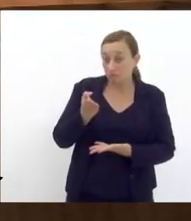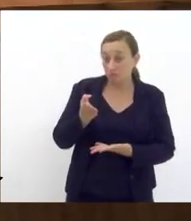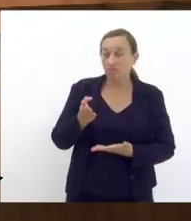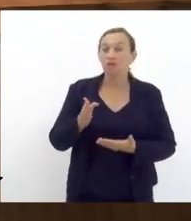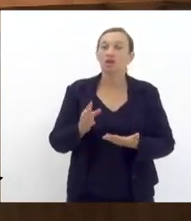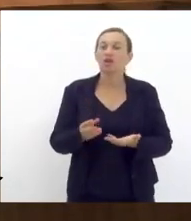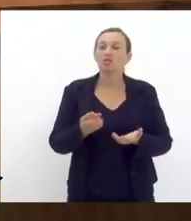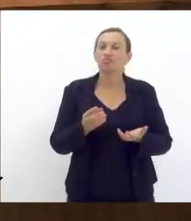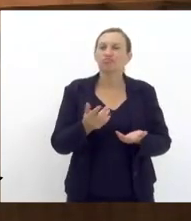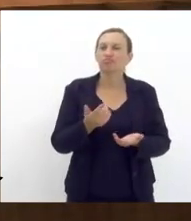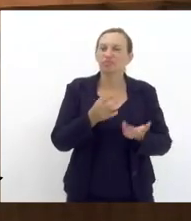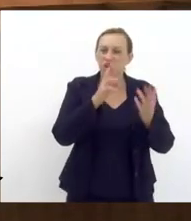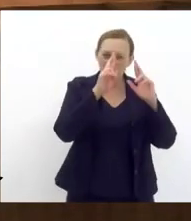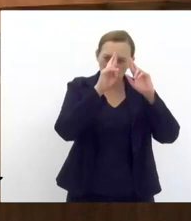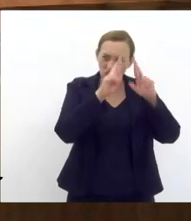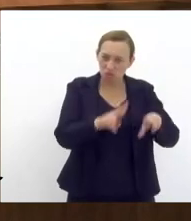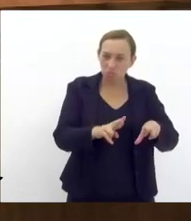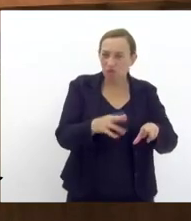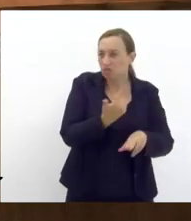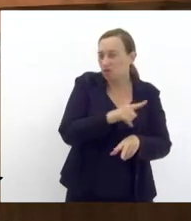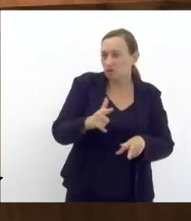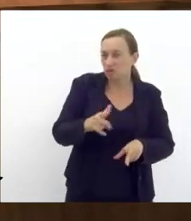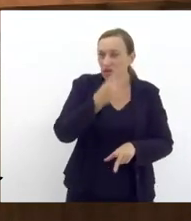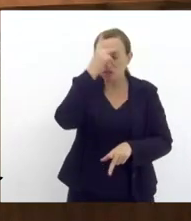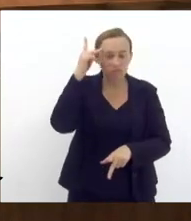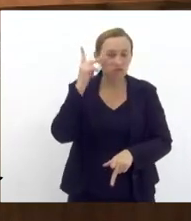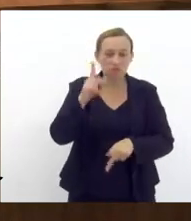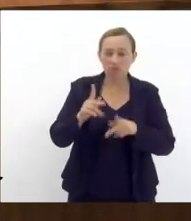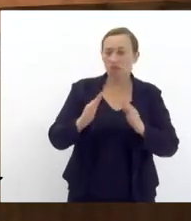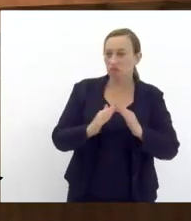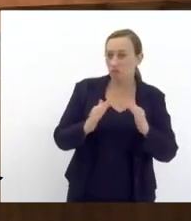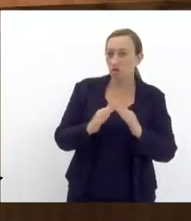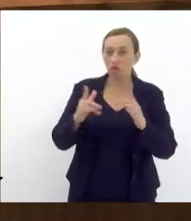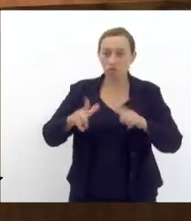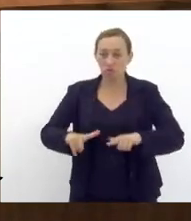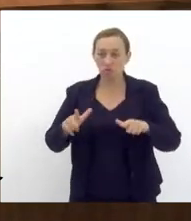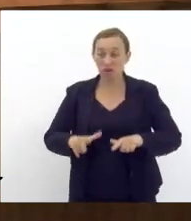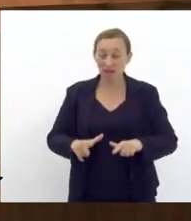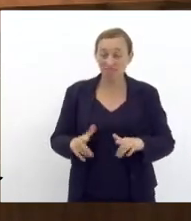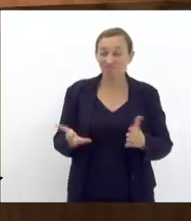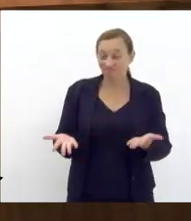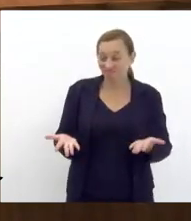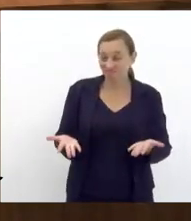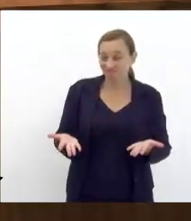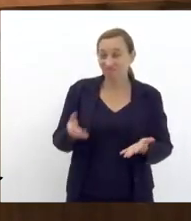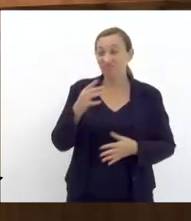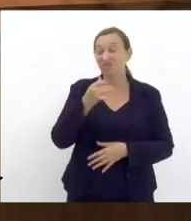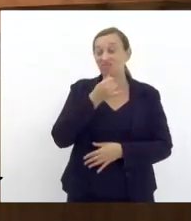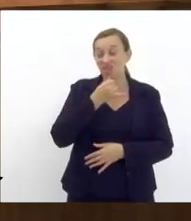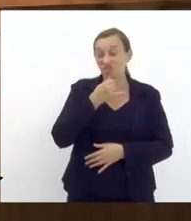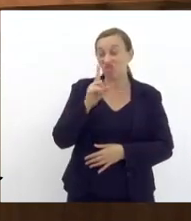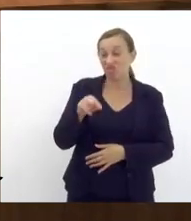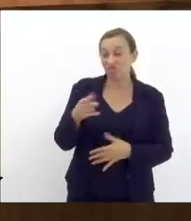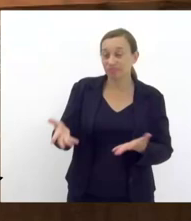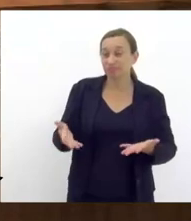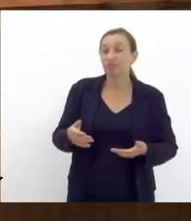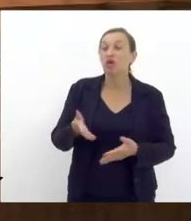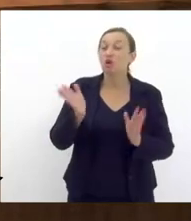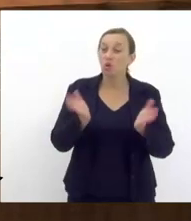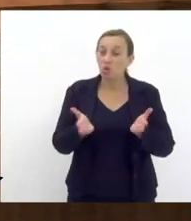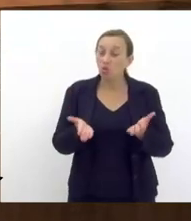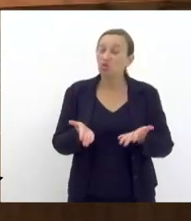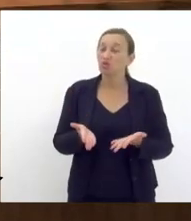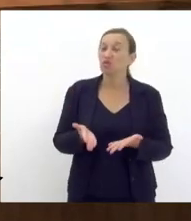desrespeito ao público que mora ali que frequenta ali de uma maneira terrível Na minha opinião né hoje